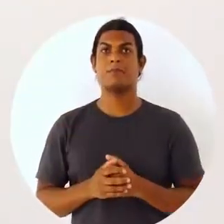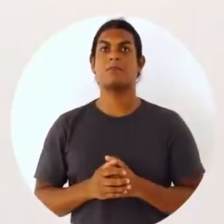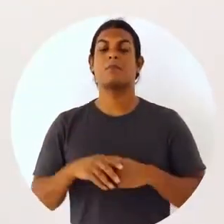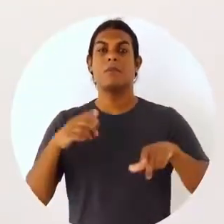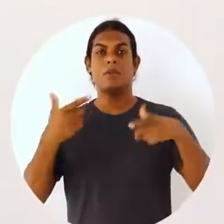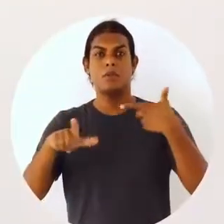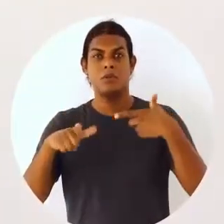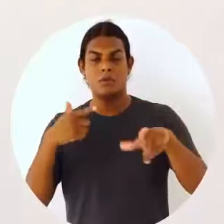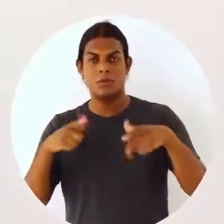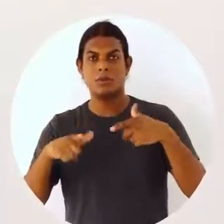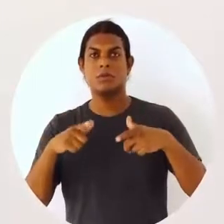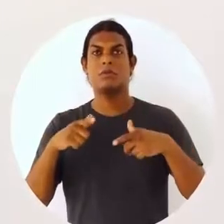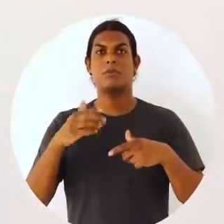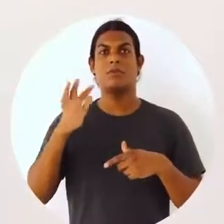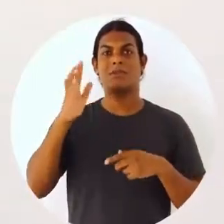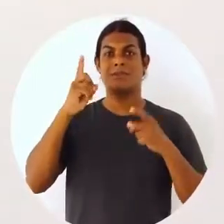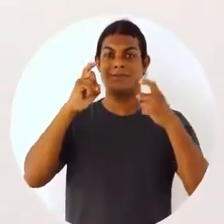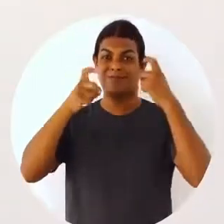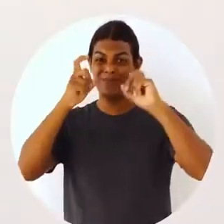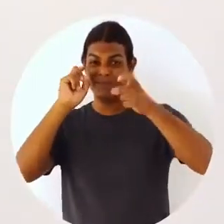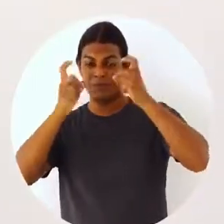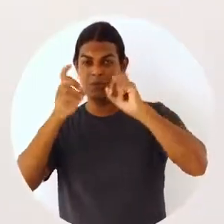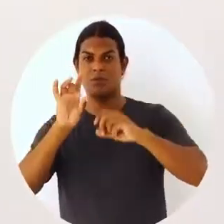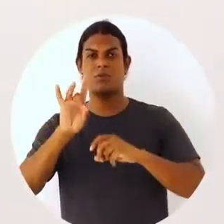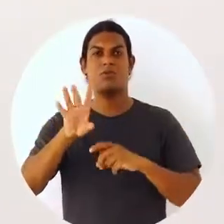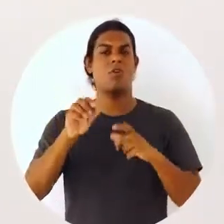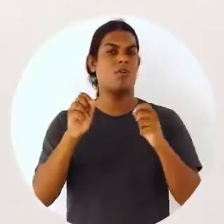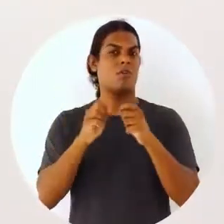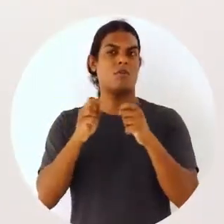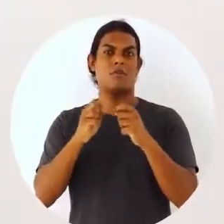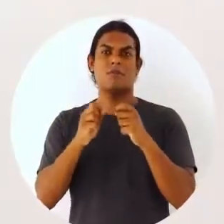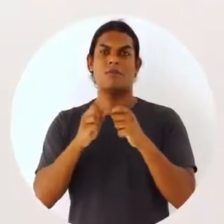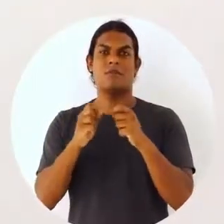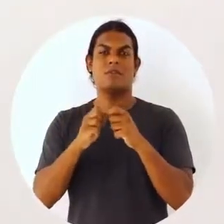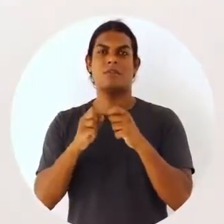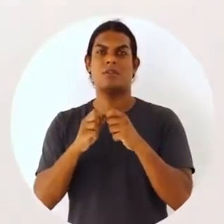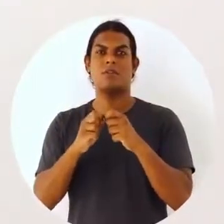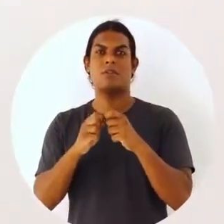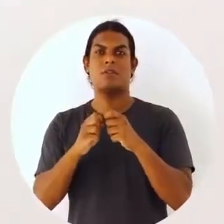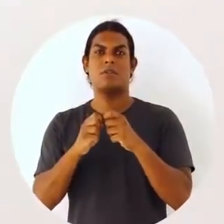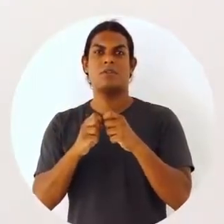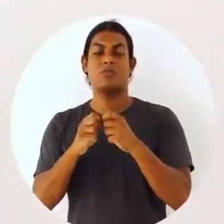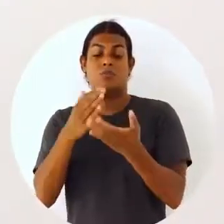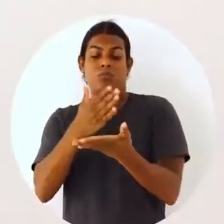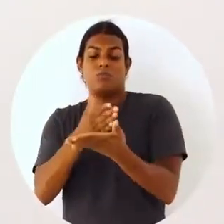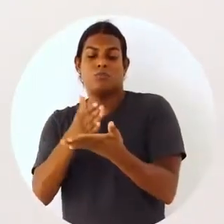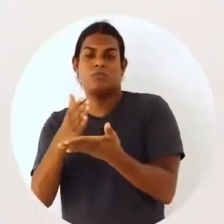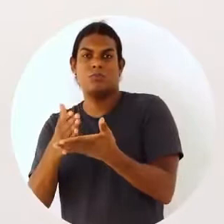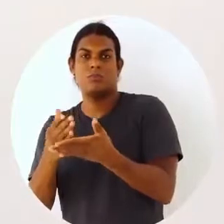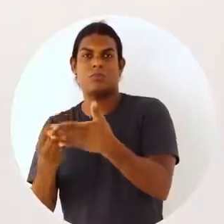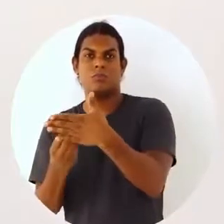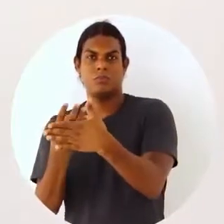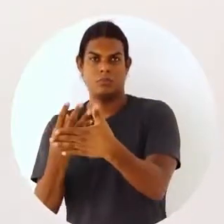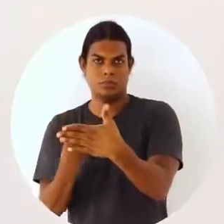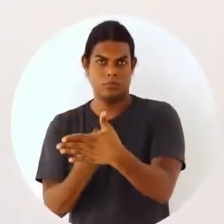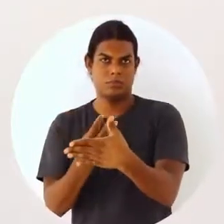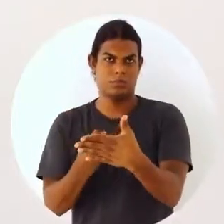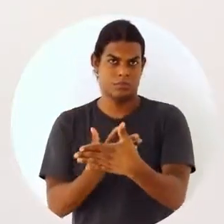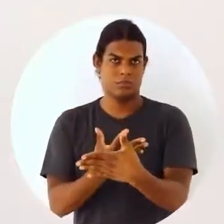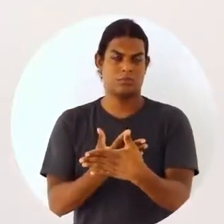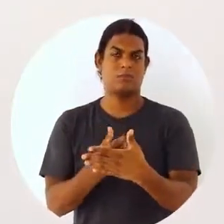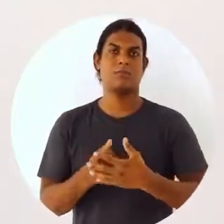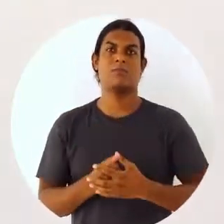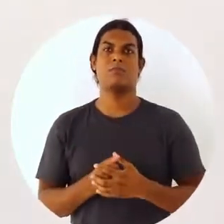ele vai se preocupar só em fazer aquela parte do produto a qual e já o manual já explicou e ele vai fazer de acordo com o tempo e